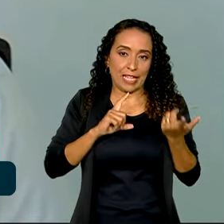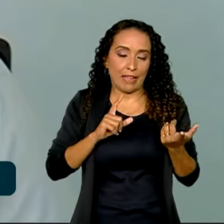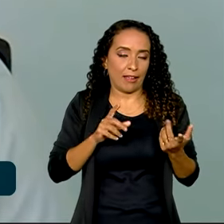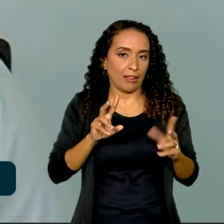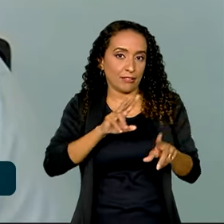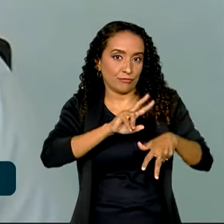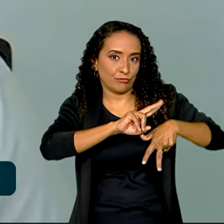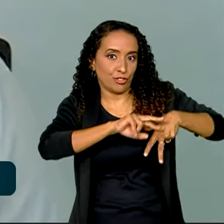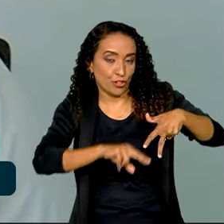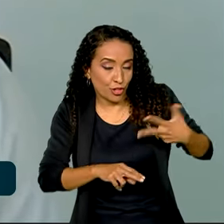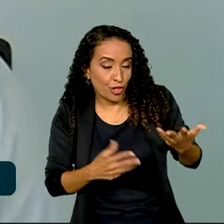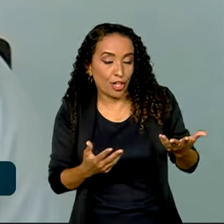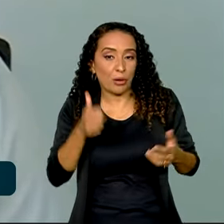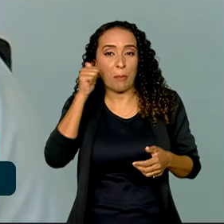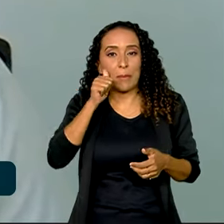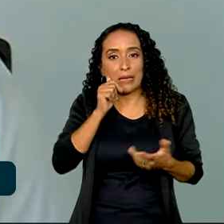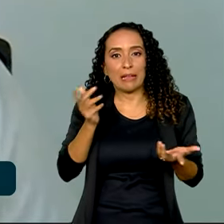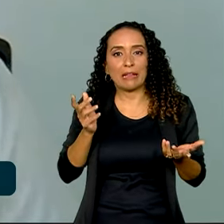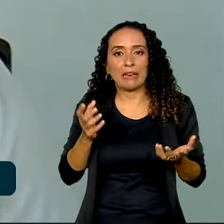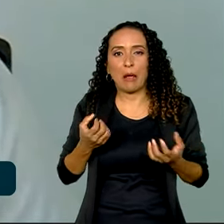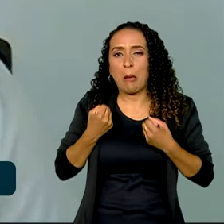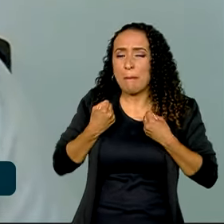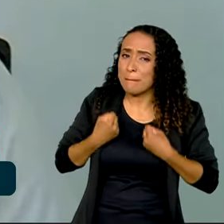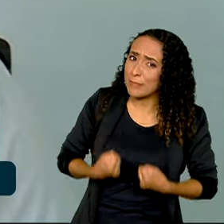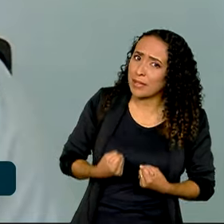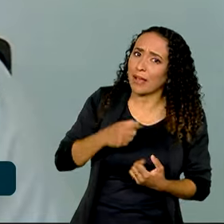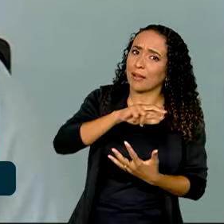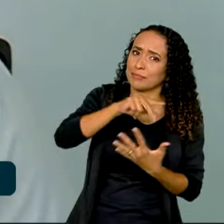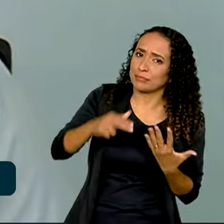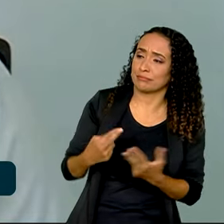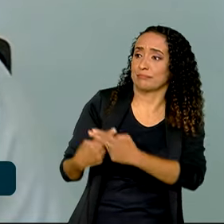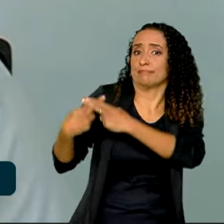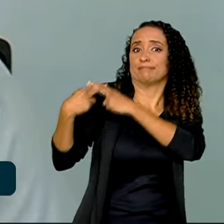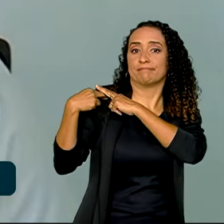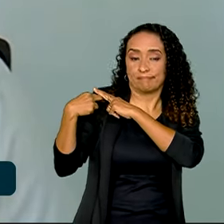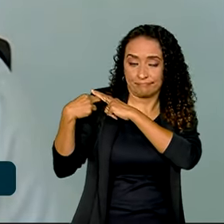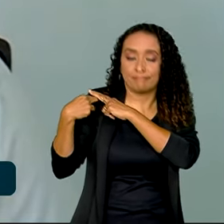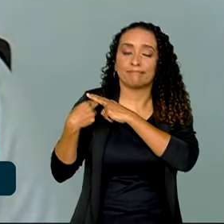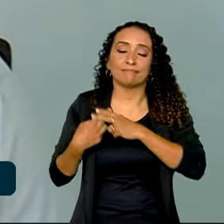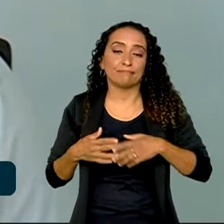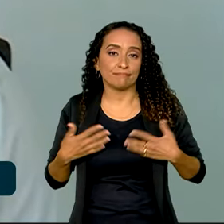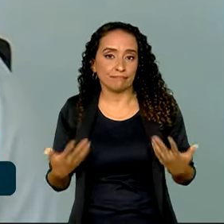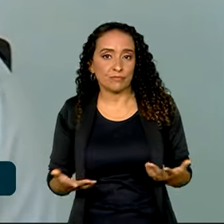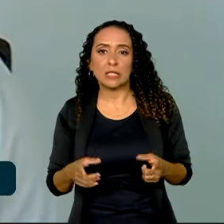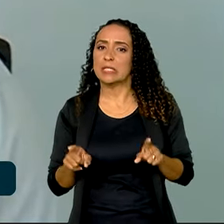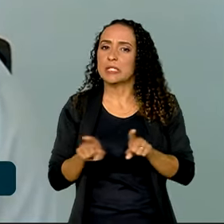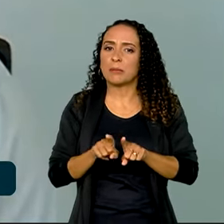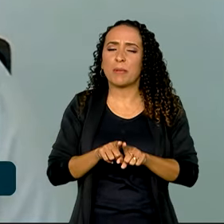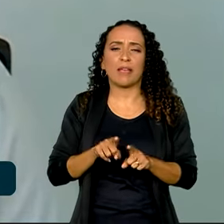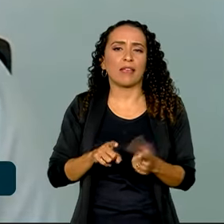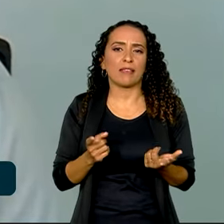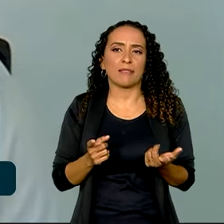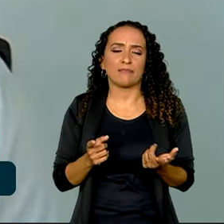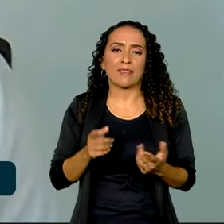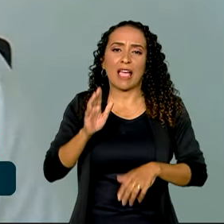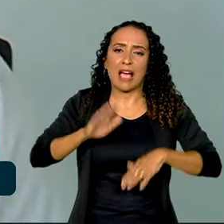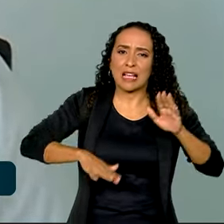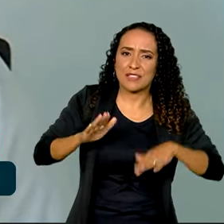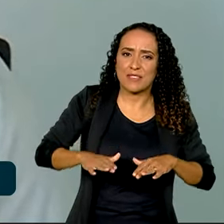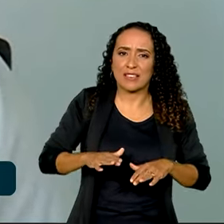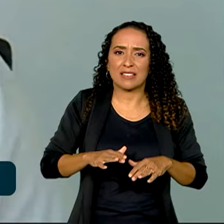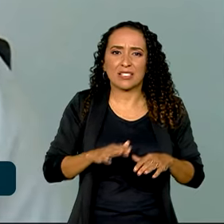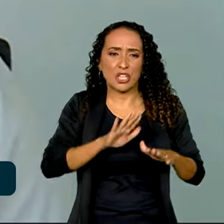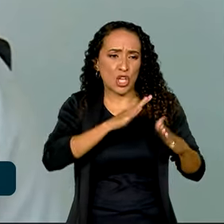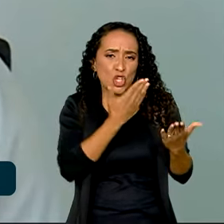aí essa menina acaba sendo sobrecarregada com essas responsabilidades ela muitas vezes acaba abandonando